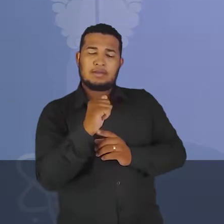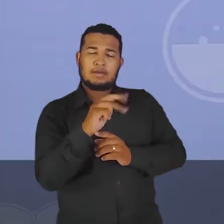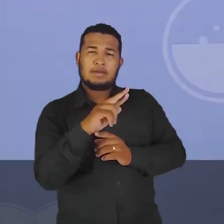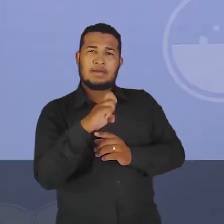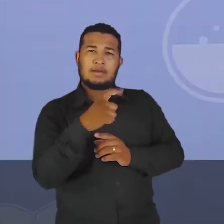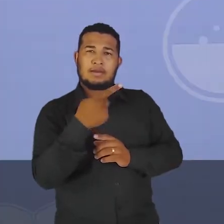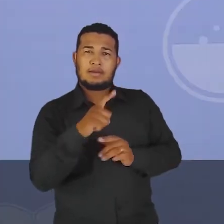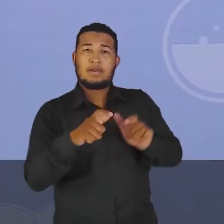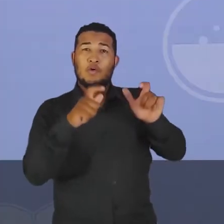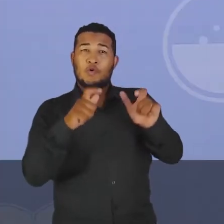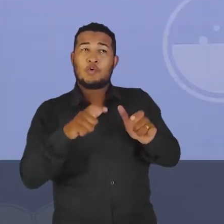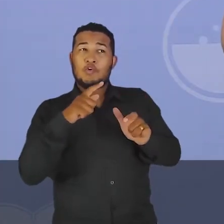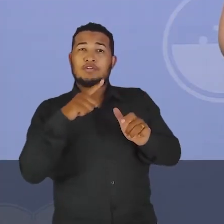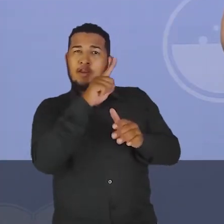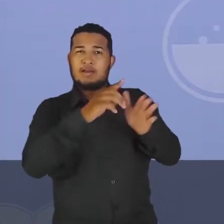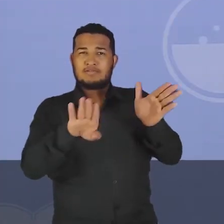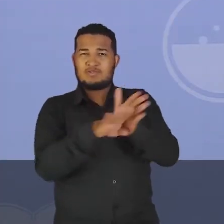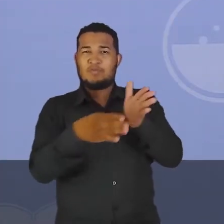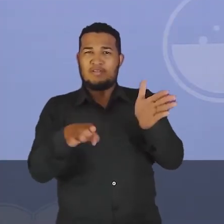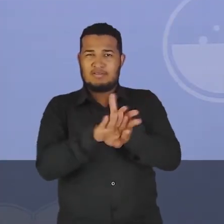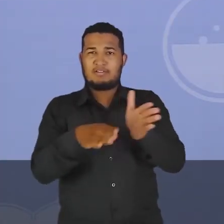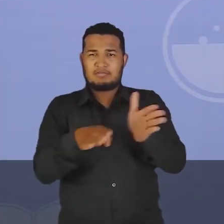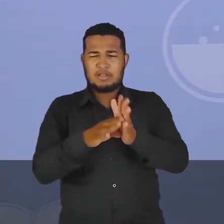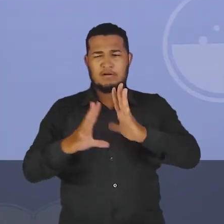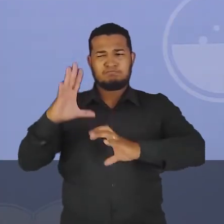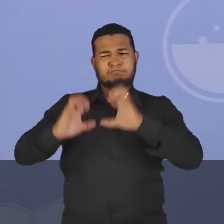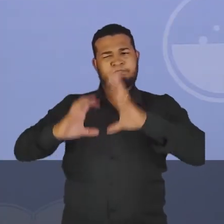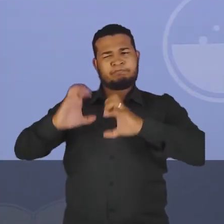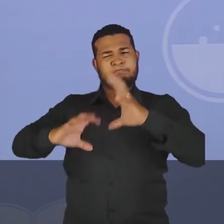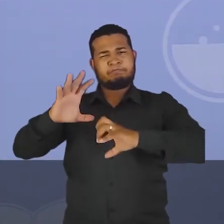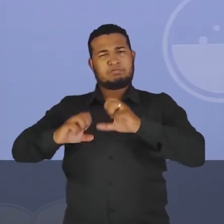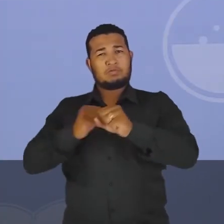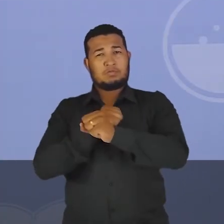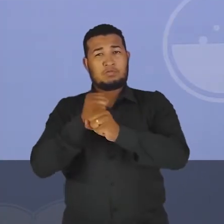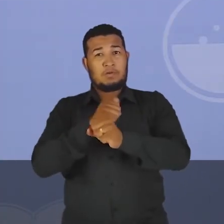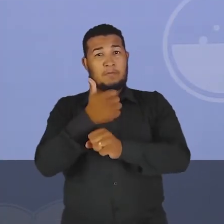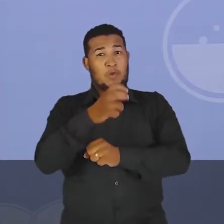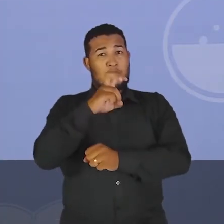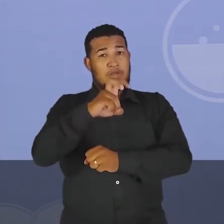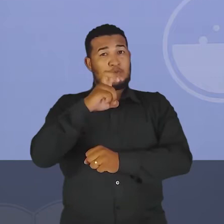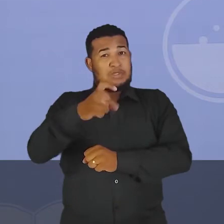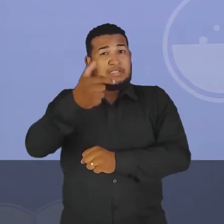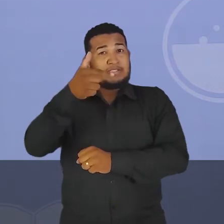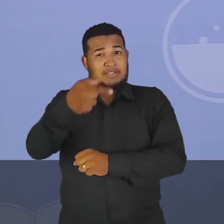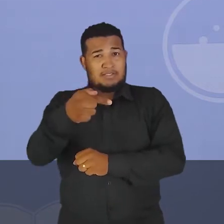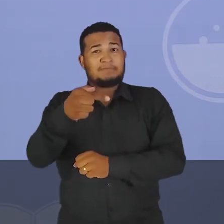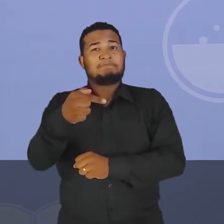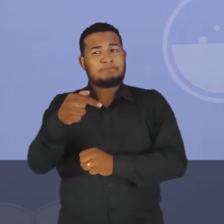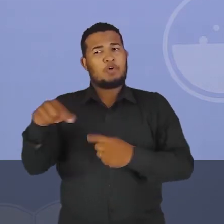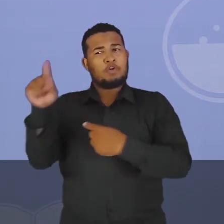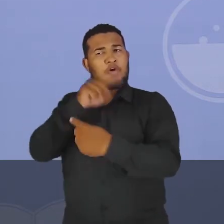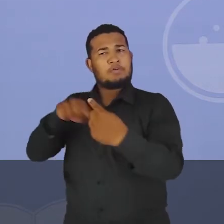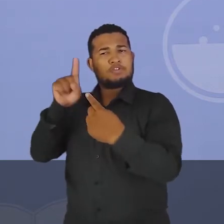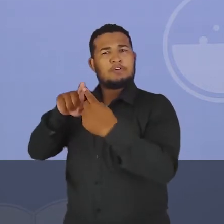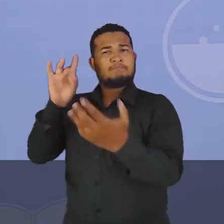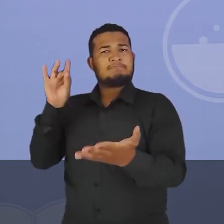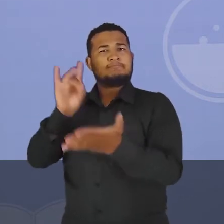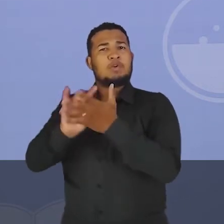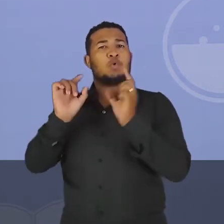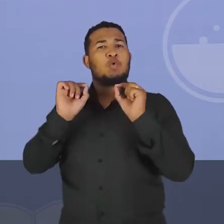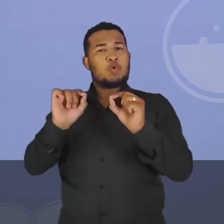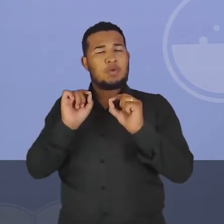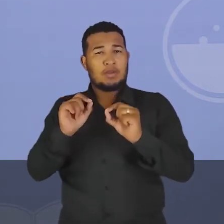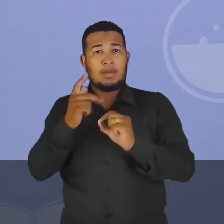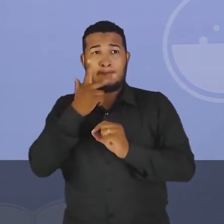Mateus. O combate ele foi travado no ano de 1557, E o objetivo do combate era o quê?